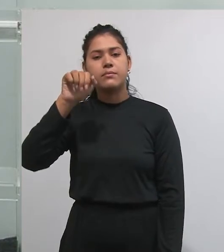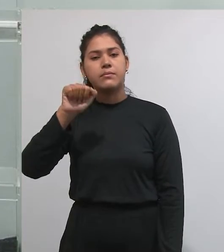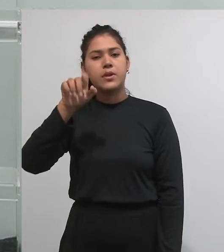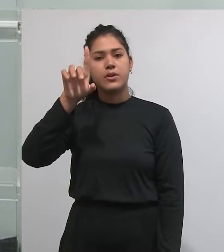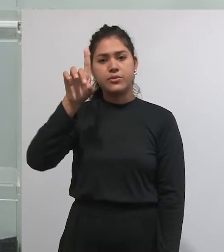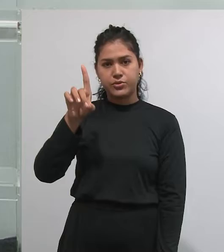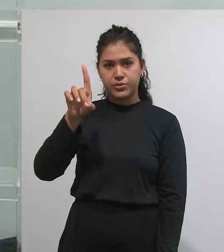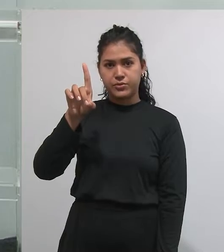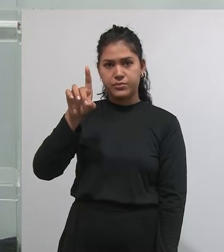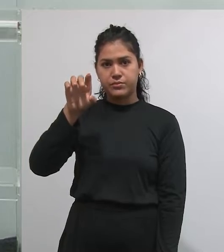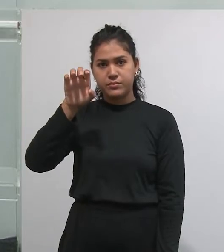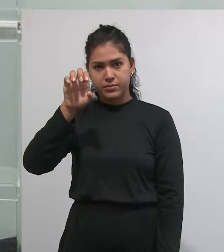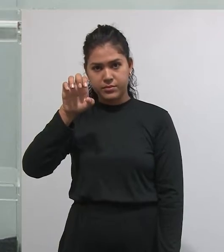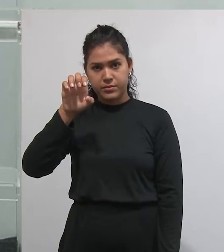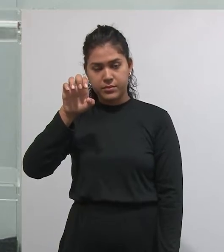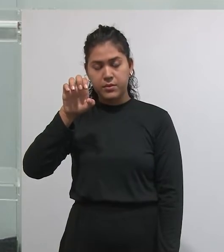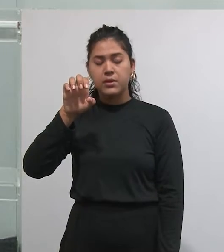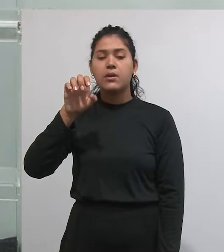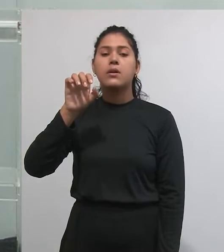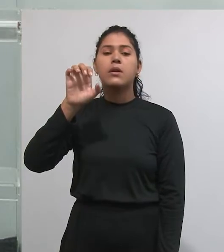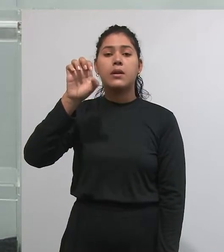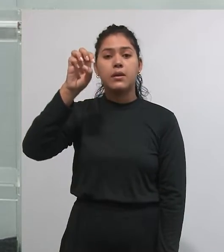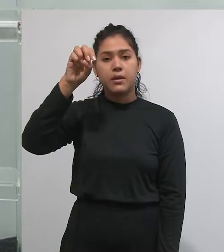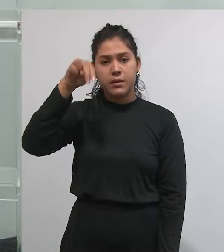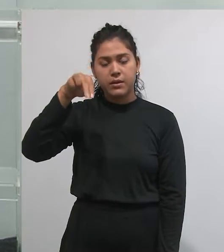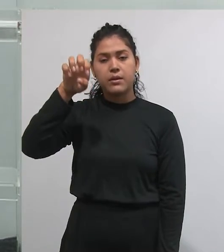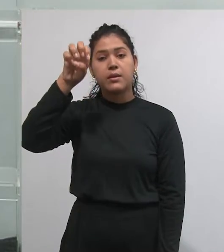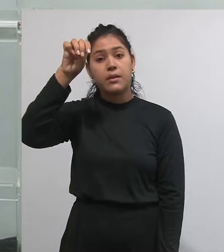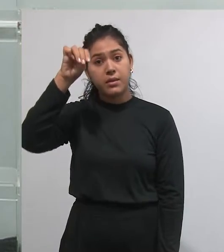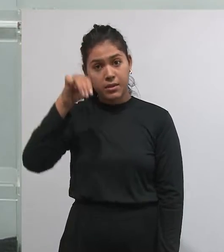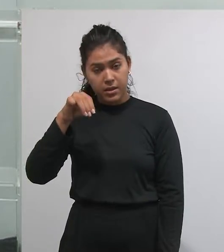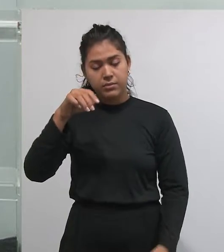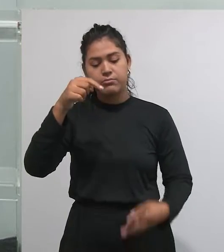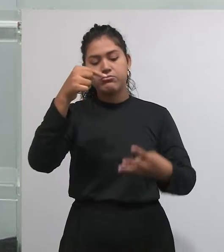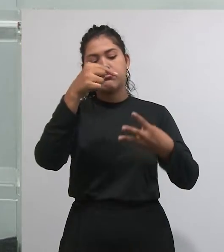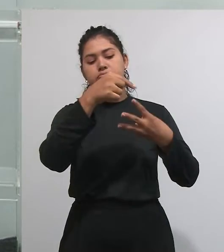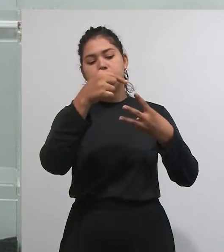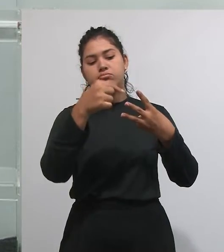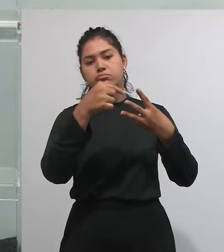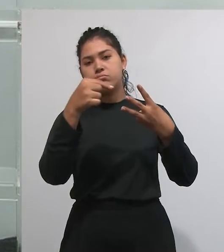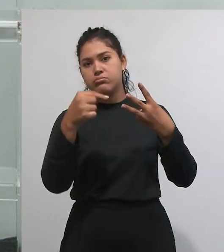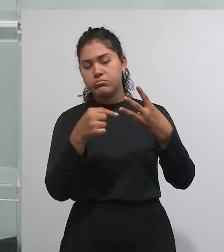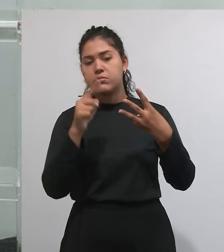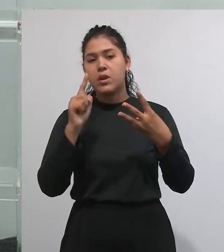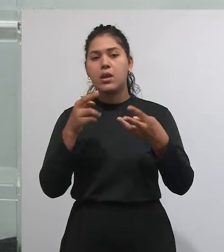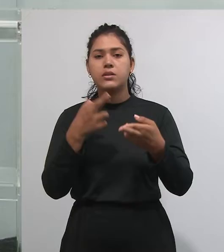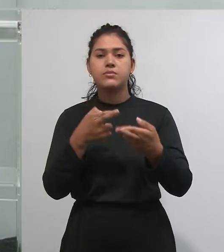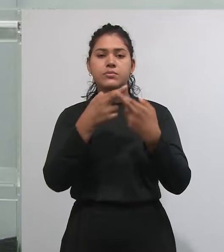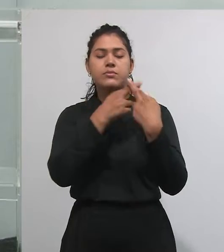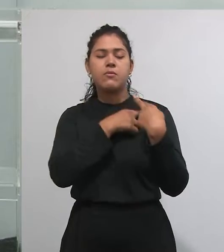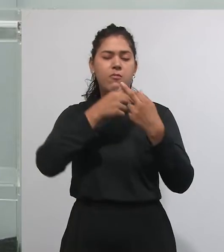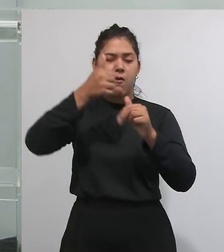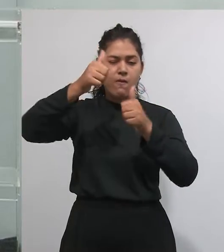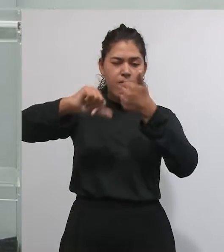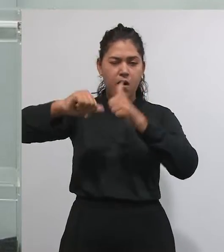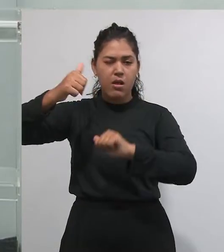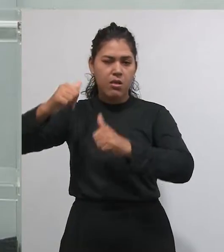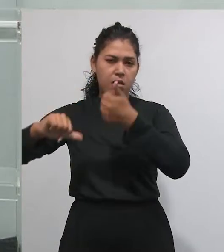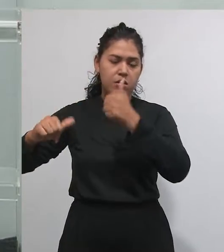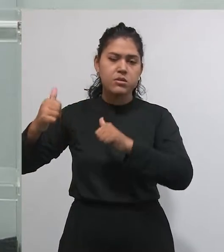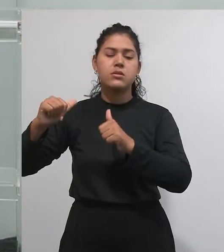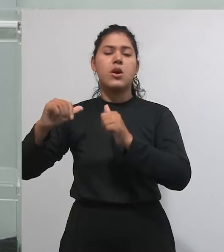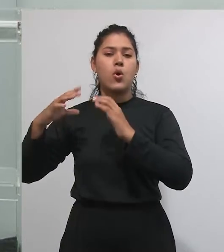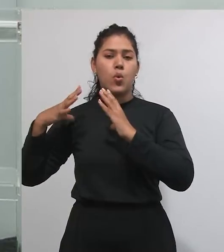verdade, mais direcionada ao aluno, mas o ENAD que avalia os cursos no nível superior e o IDEB que avalia